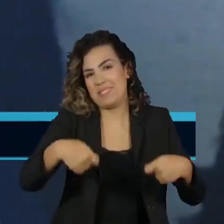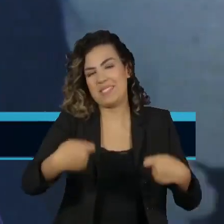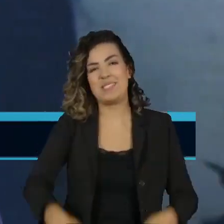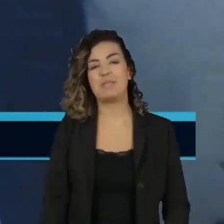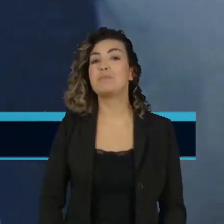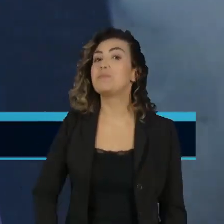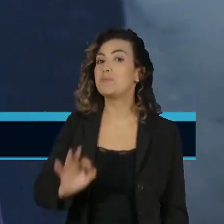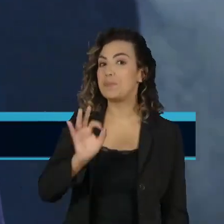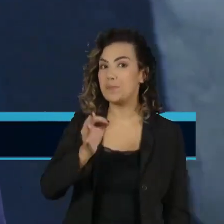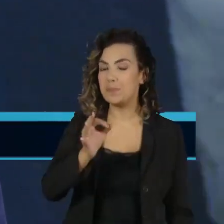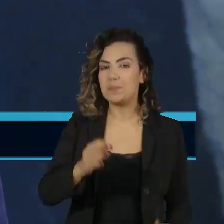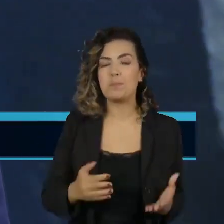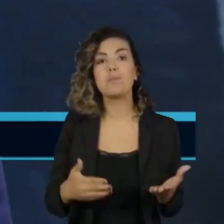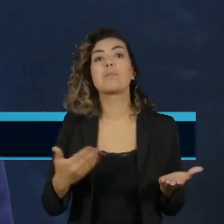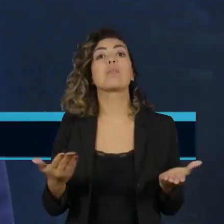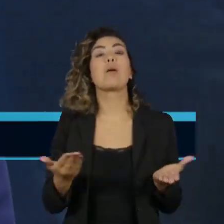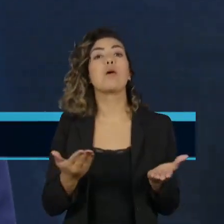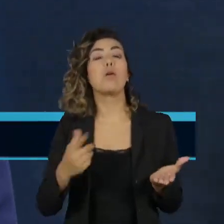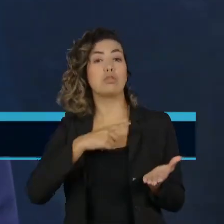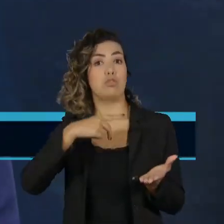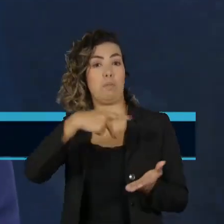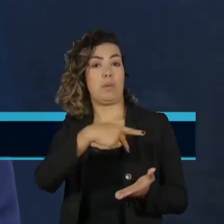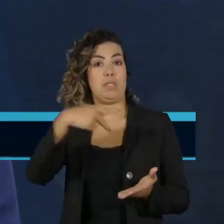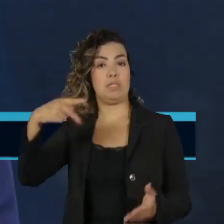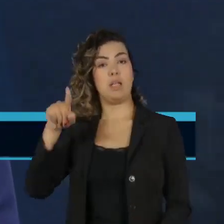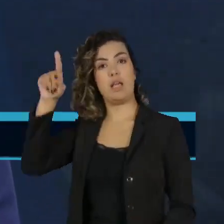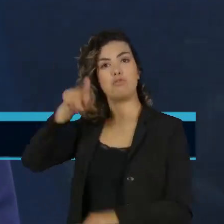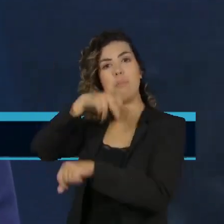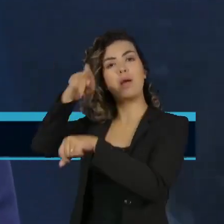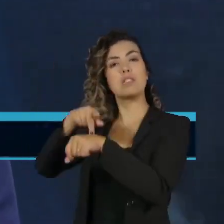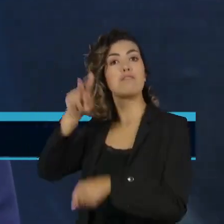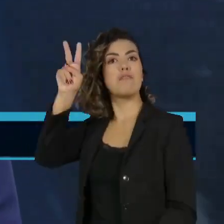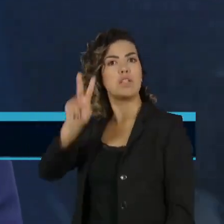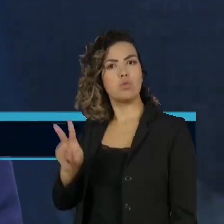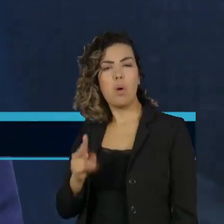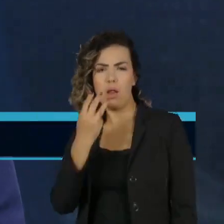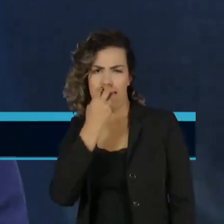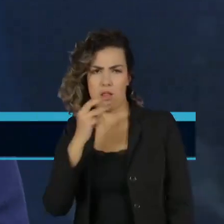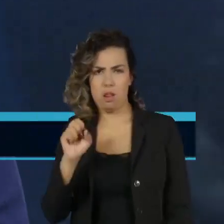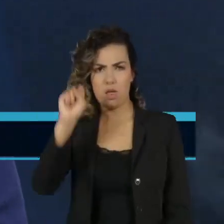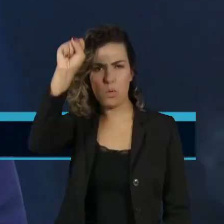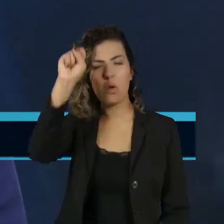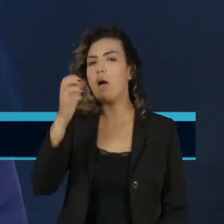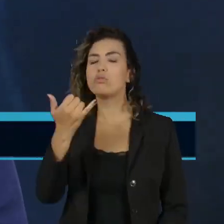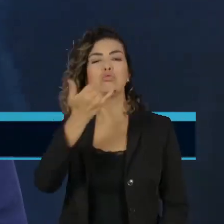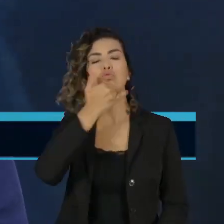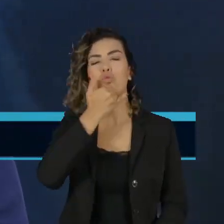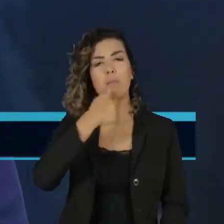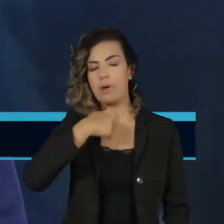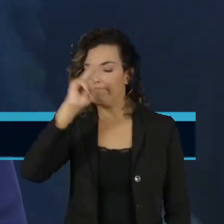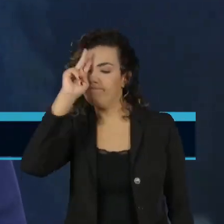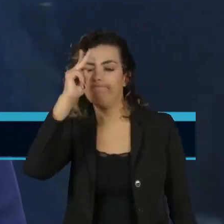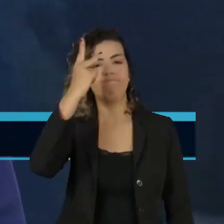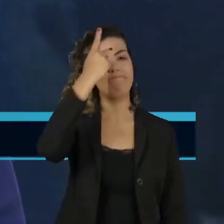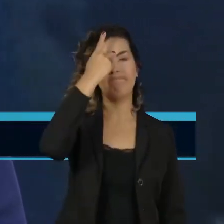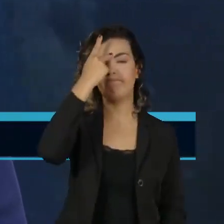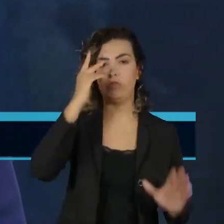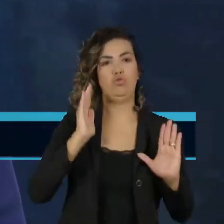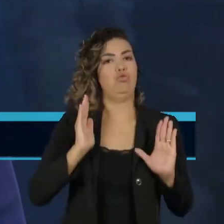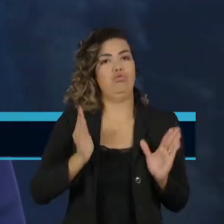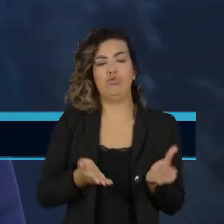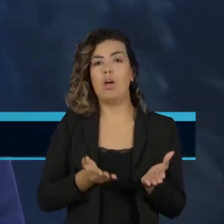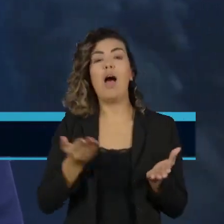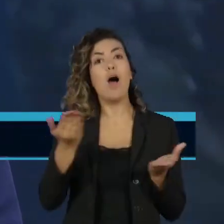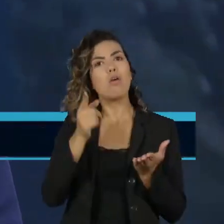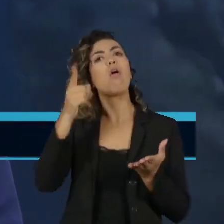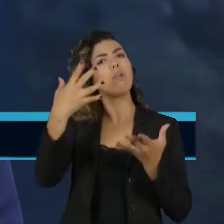Olha a principal opositora do presidente da Venezuela Nicolás maduro voltou atrás e decidiu recorrer da decisão que deixou inelegível pras